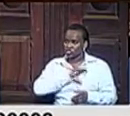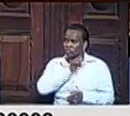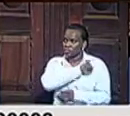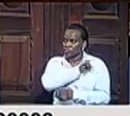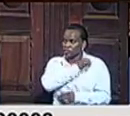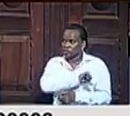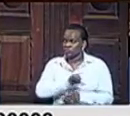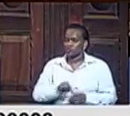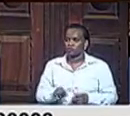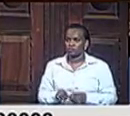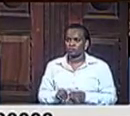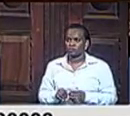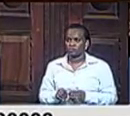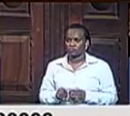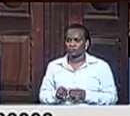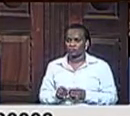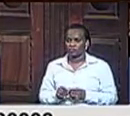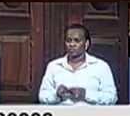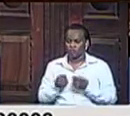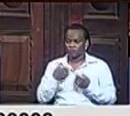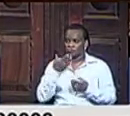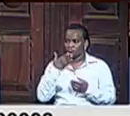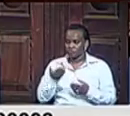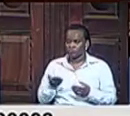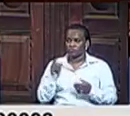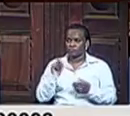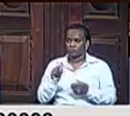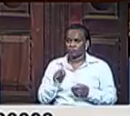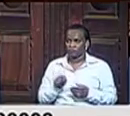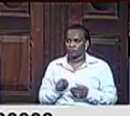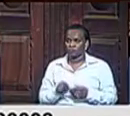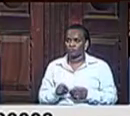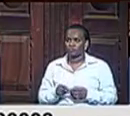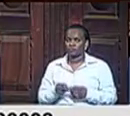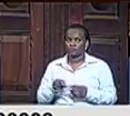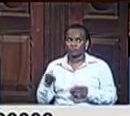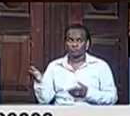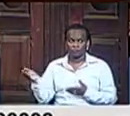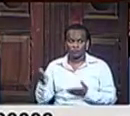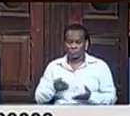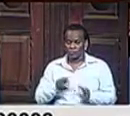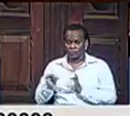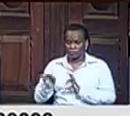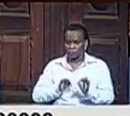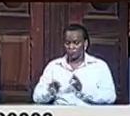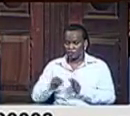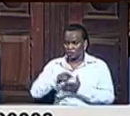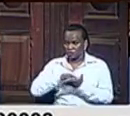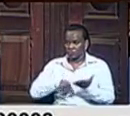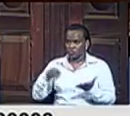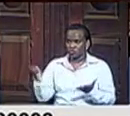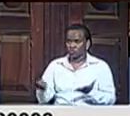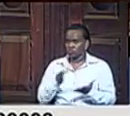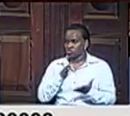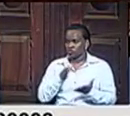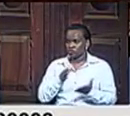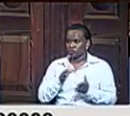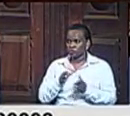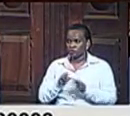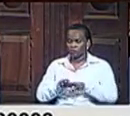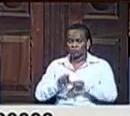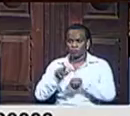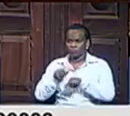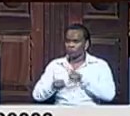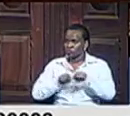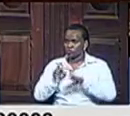Janeiro, ele pede vista e traz um parecer inovador, fugindo do habeas